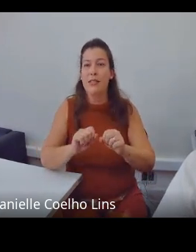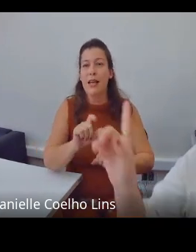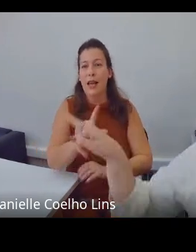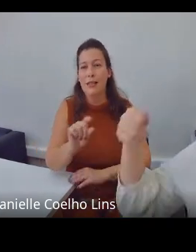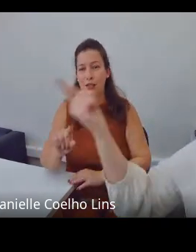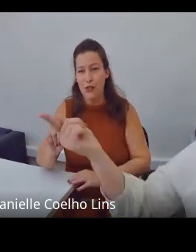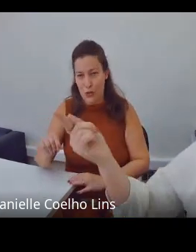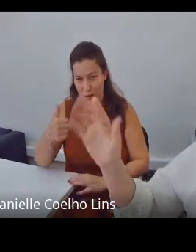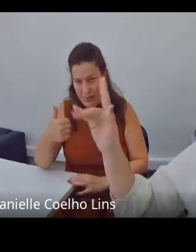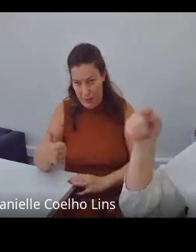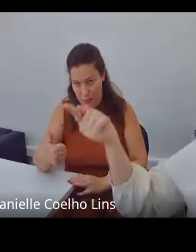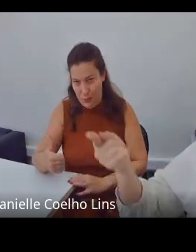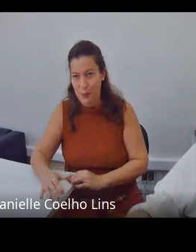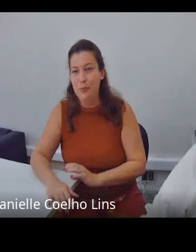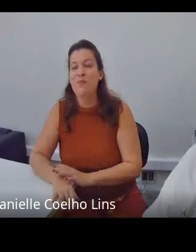bom?